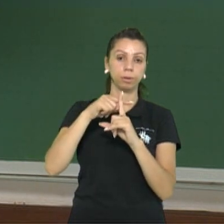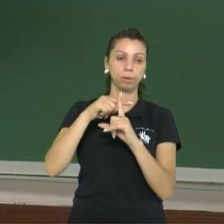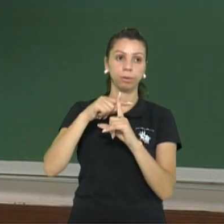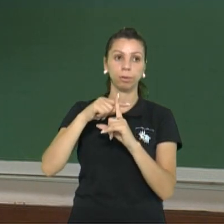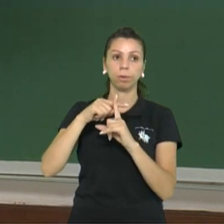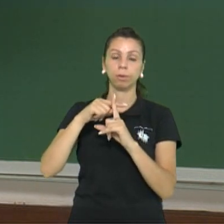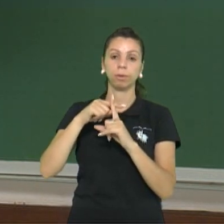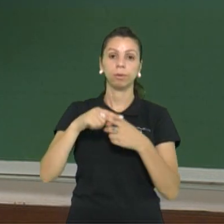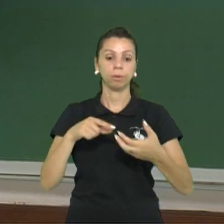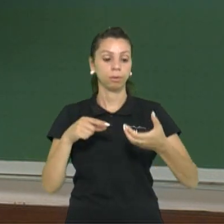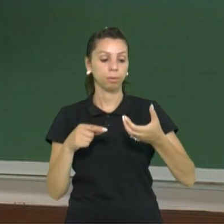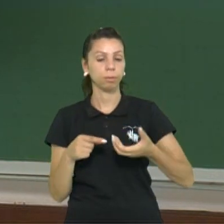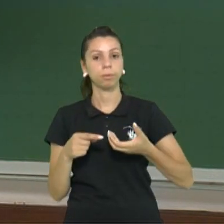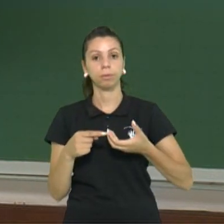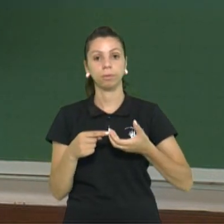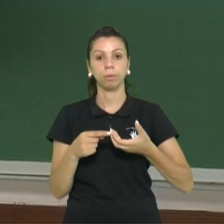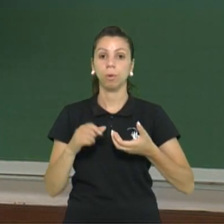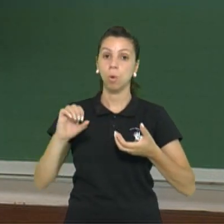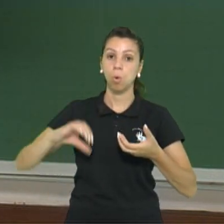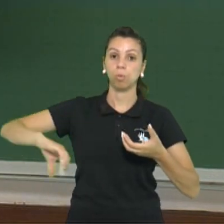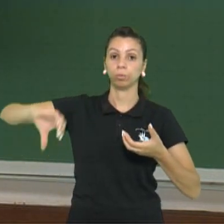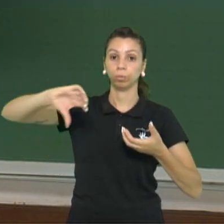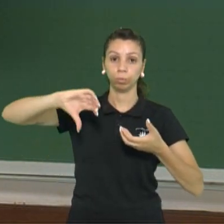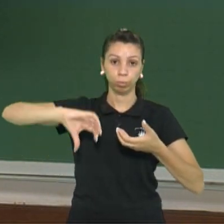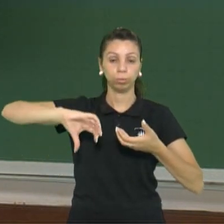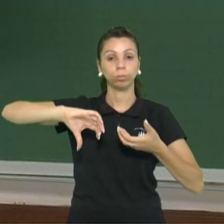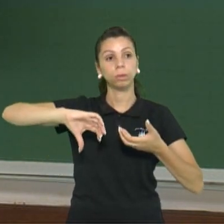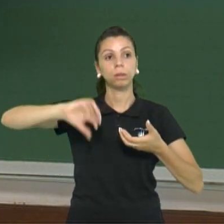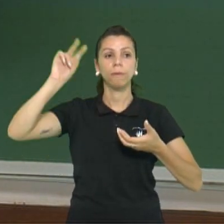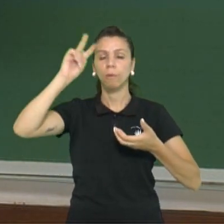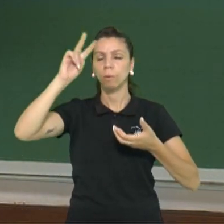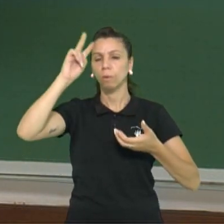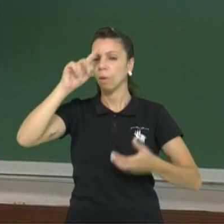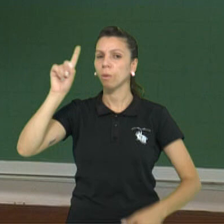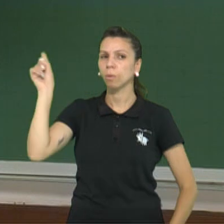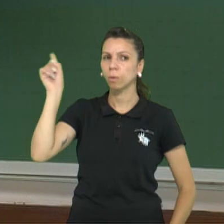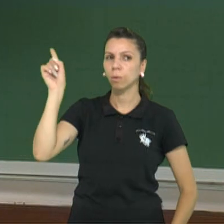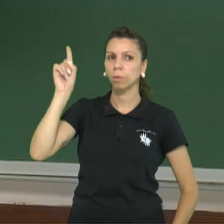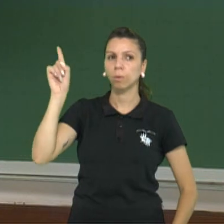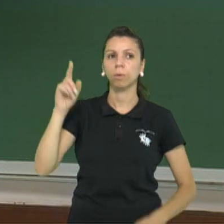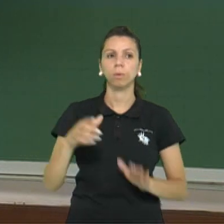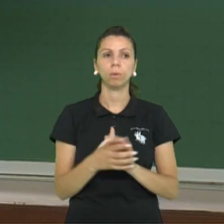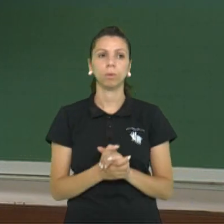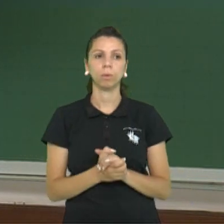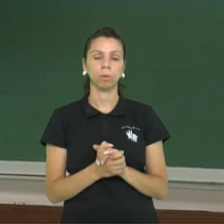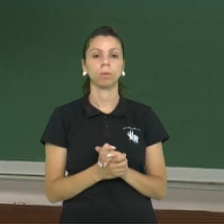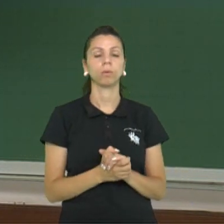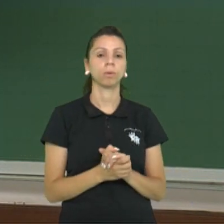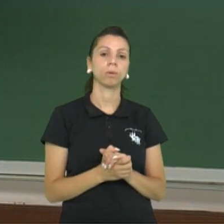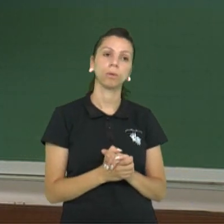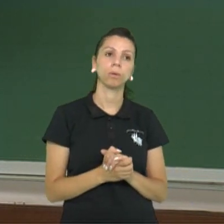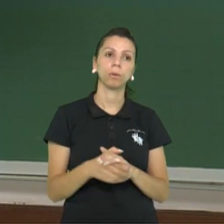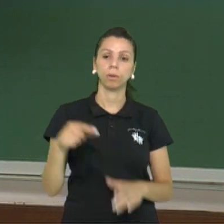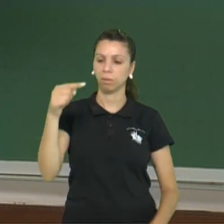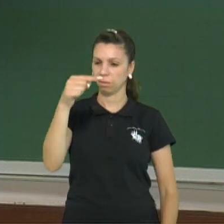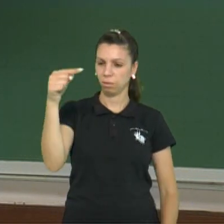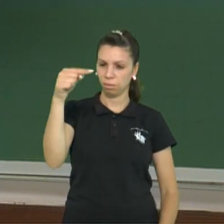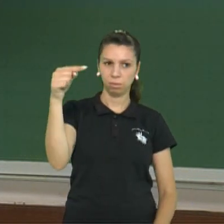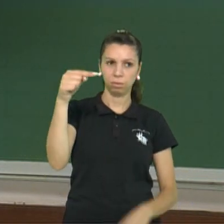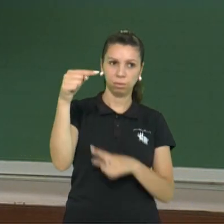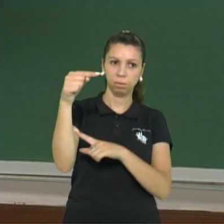tem concavidade voltada para baixo ou para cima. Se você lembra disso aqui, ó, coeficiente de x ao quadrado, aparece um sinalzinho negativo